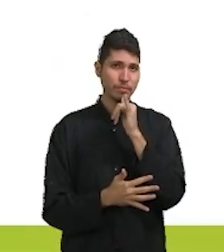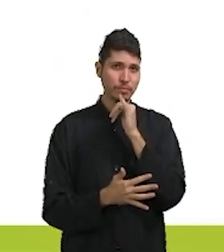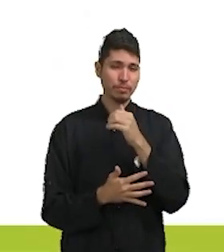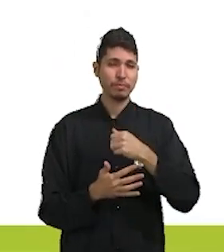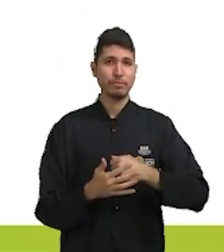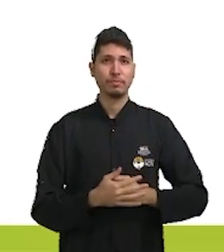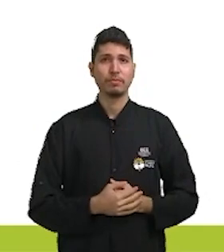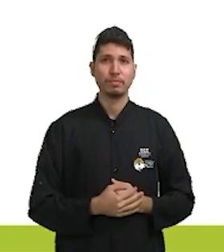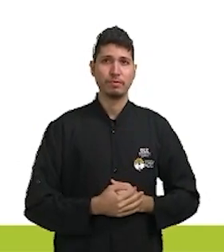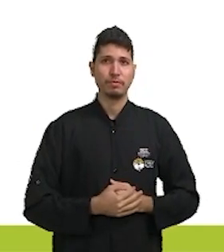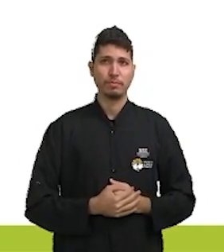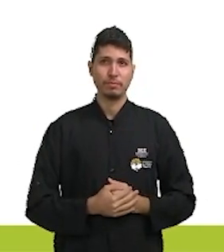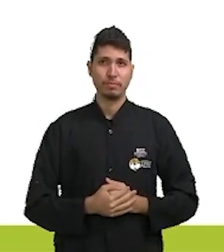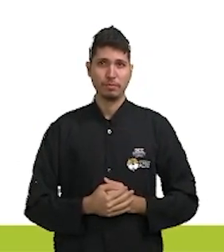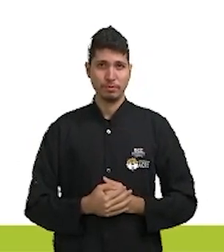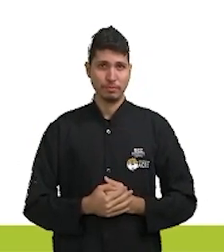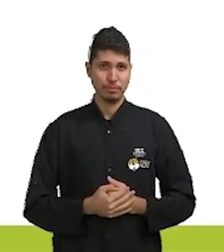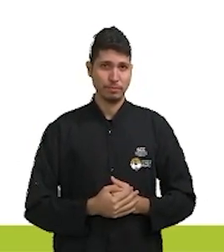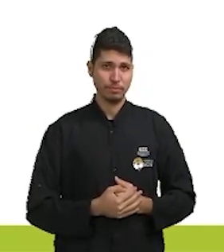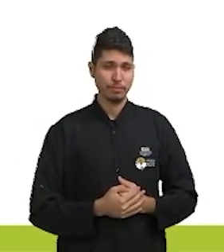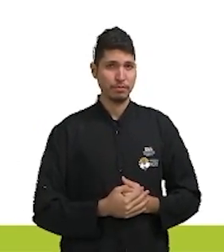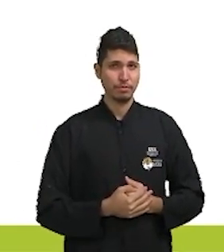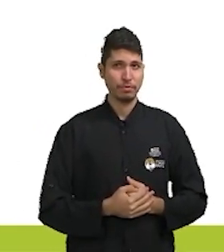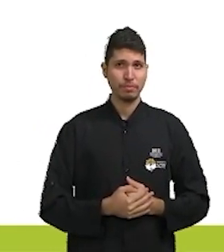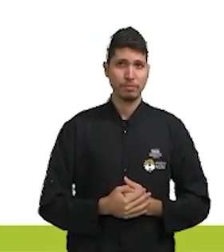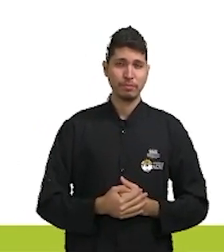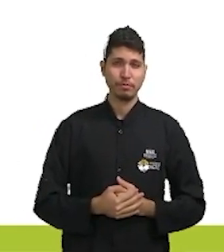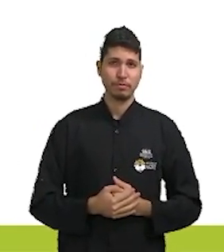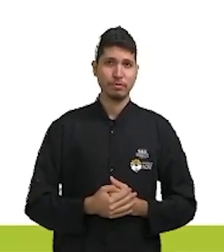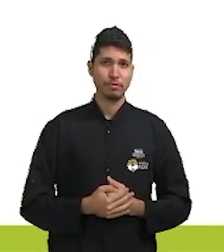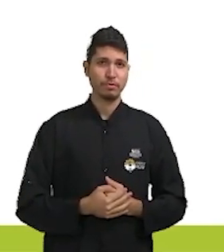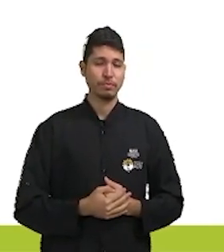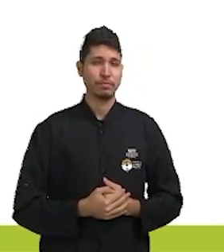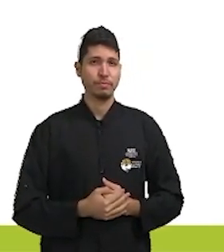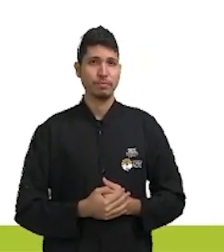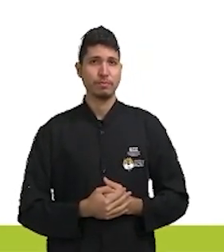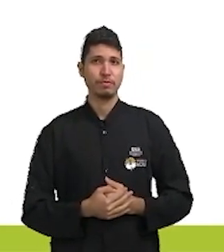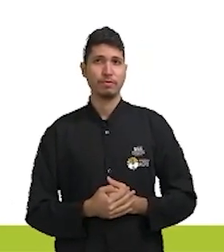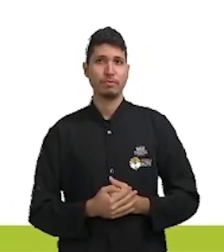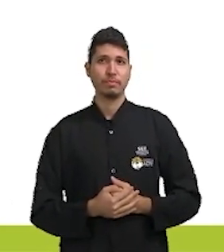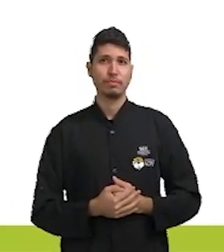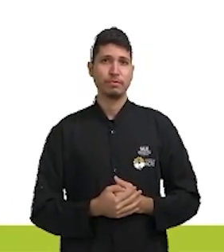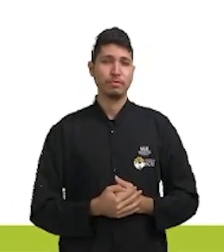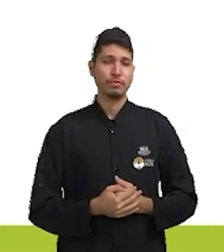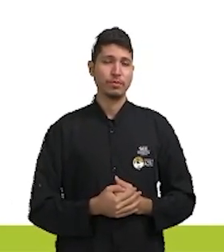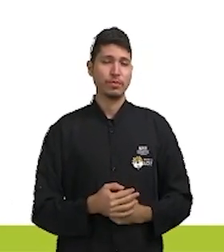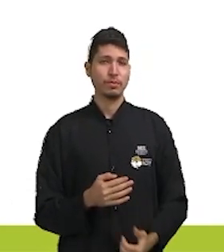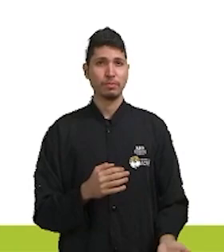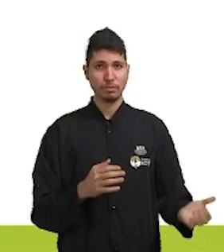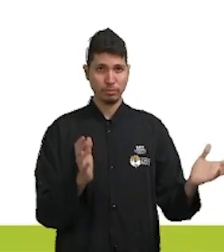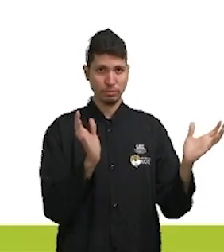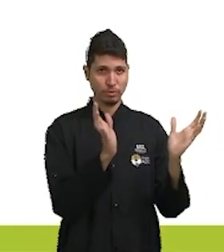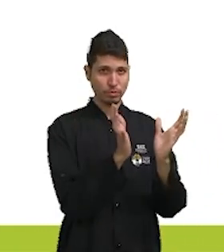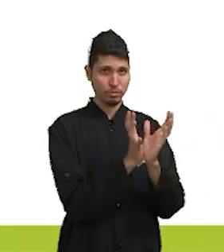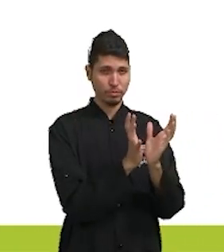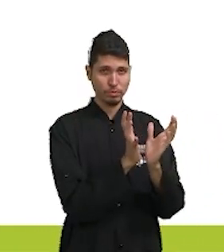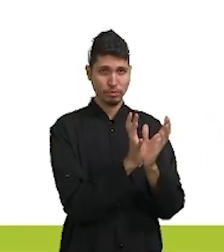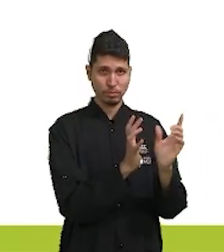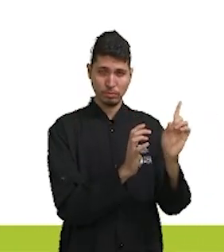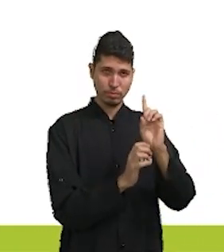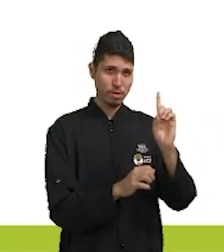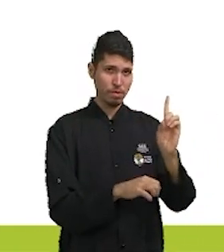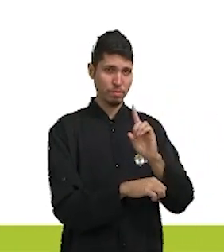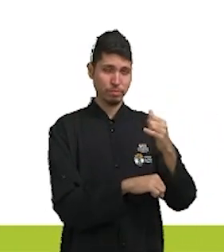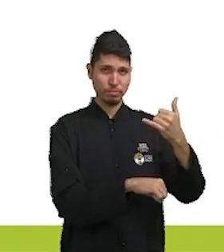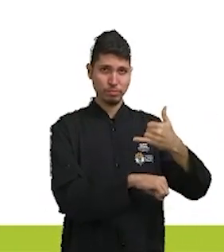vocês. Agora, nós vamos lá para os grupos dos não metais, que são os grupos que estão